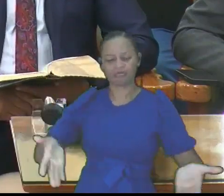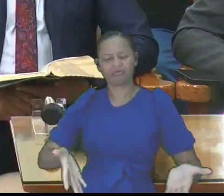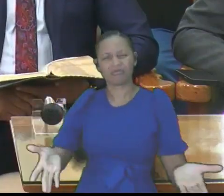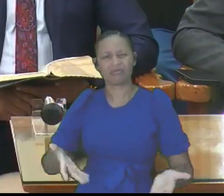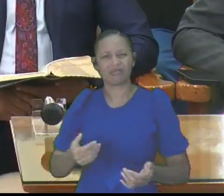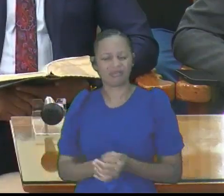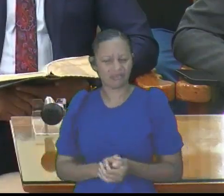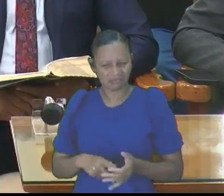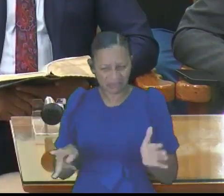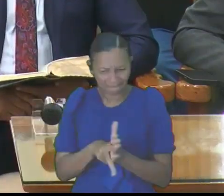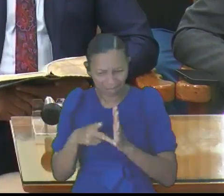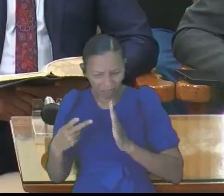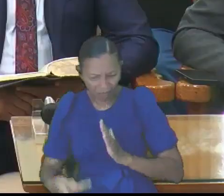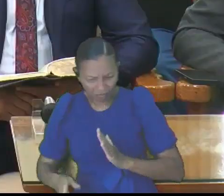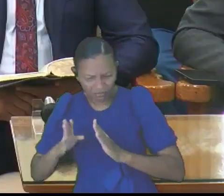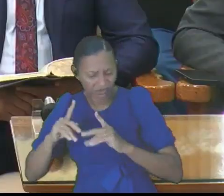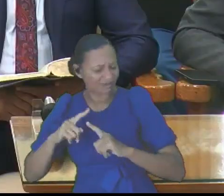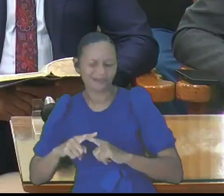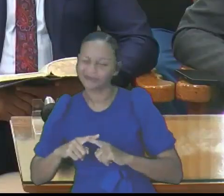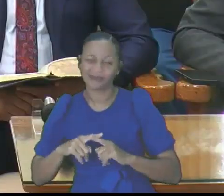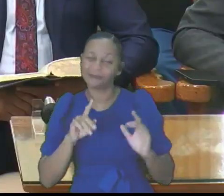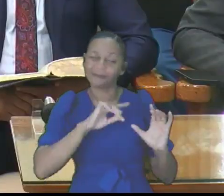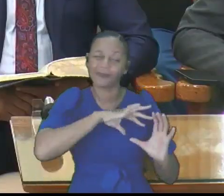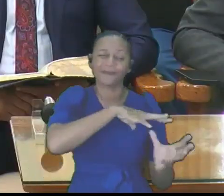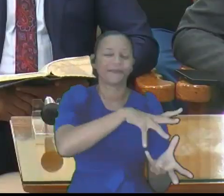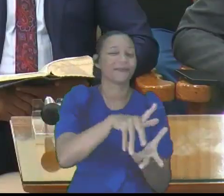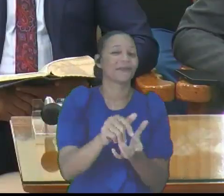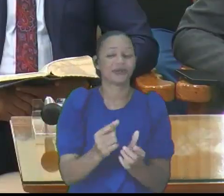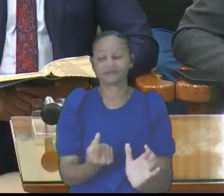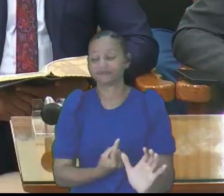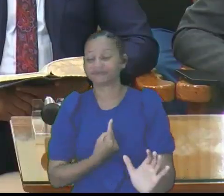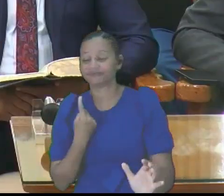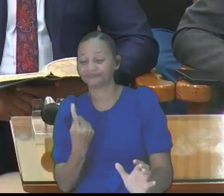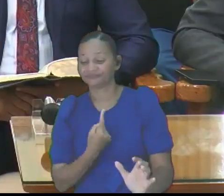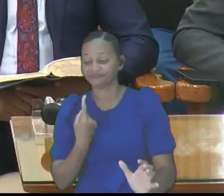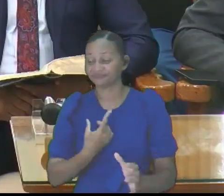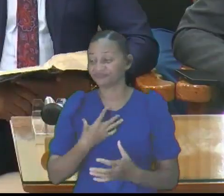um subproduto do mundo que está na igreja. O isolamento, o desgosto, a